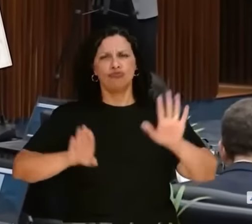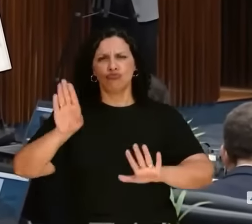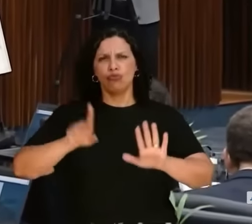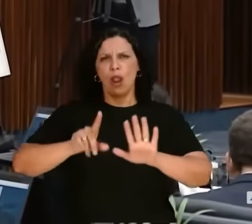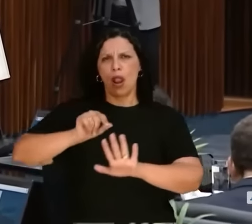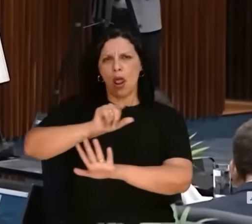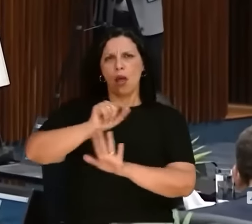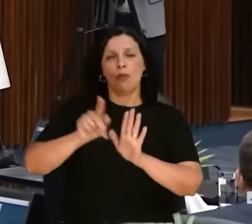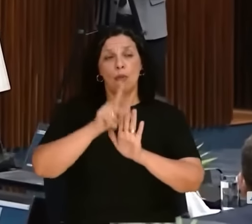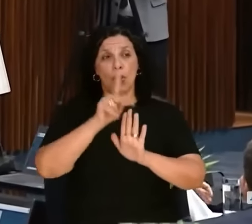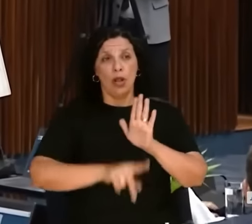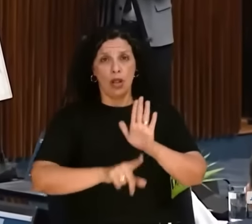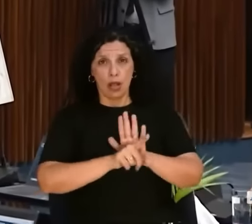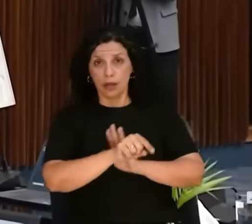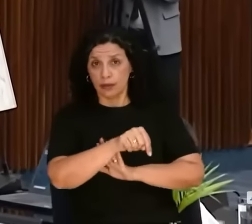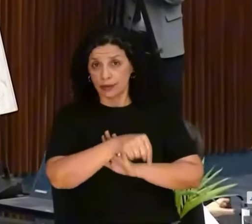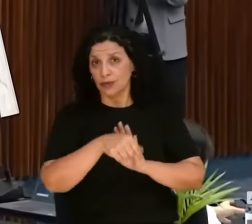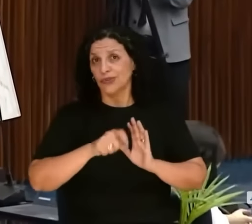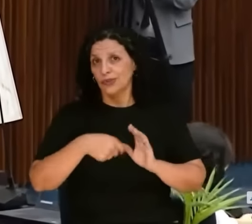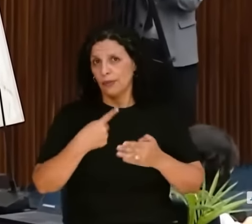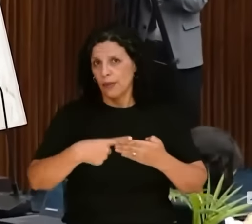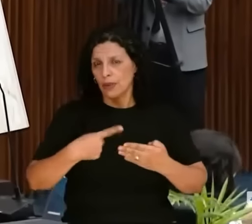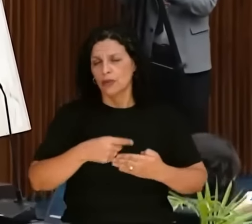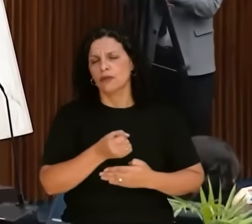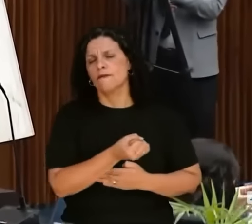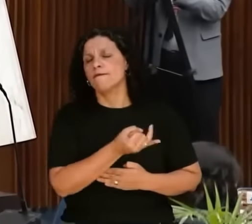projeto, vários